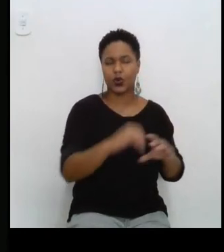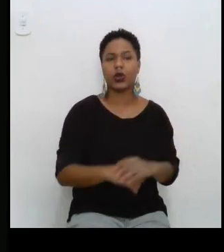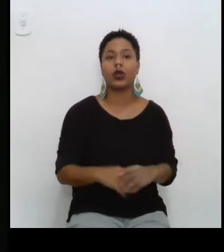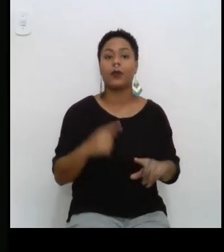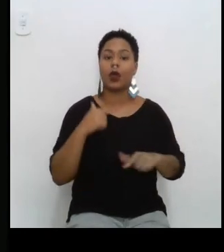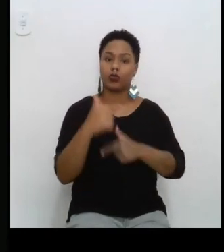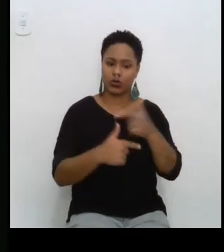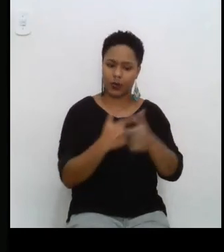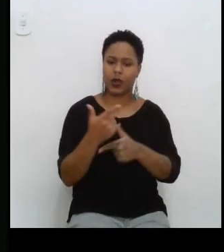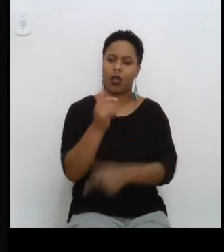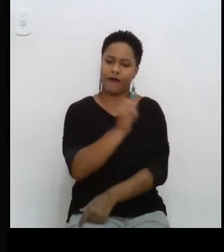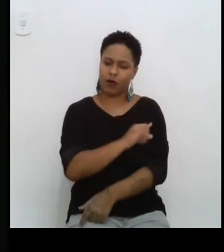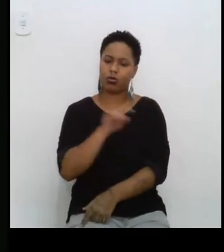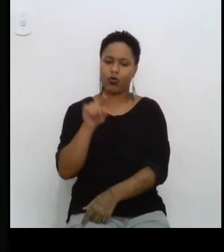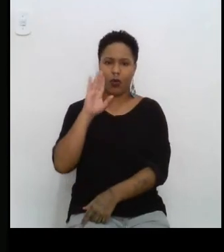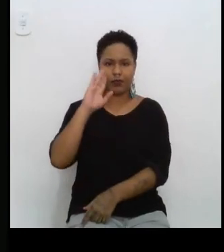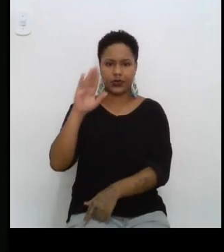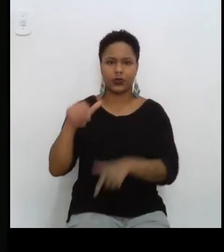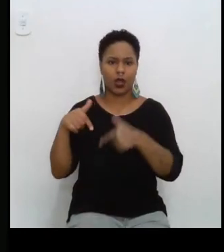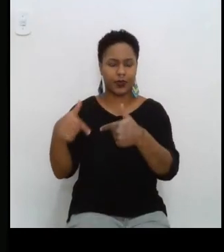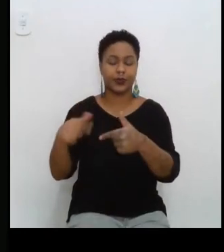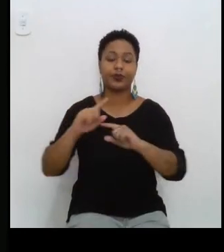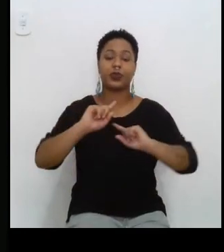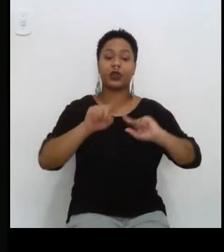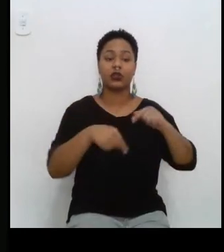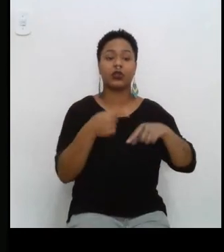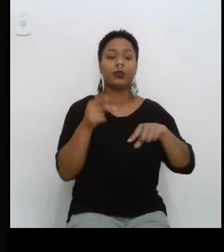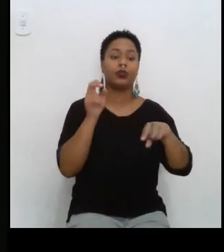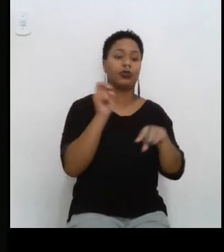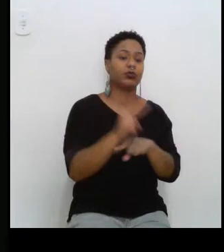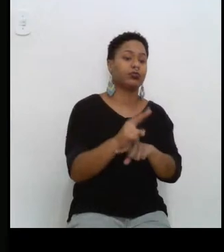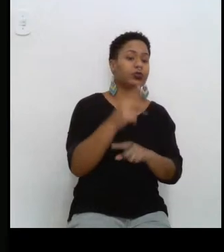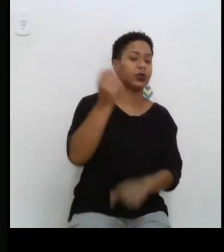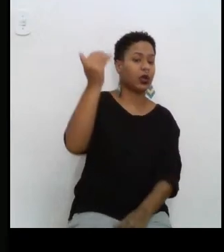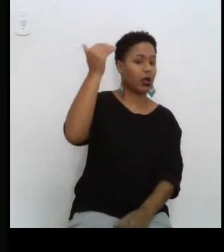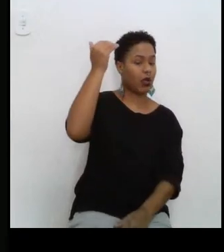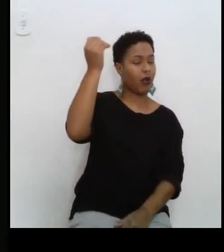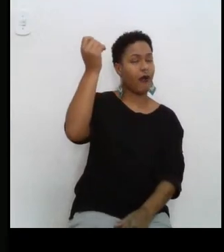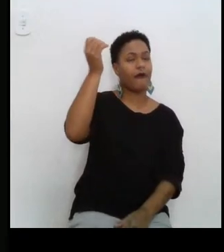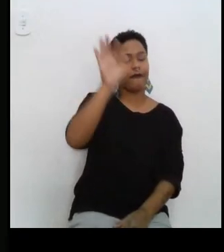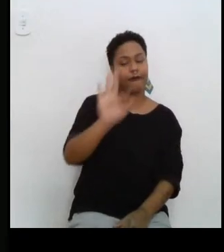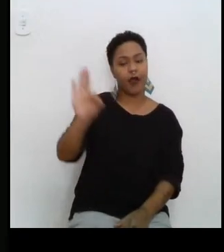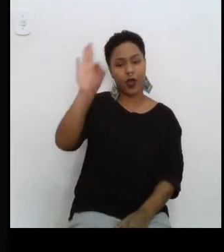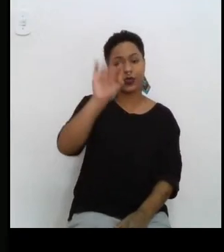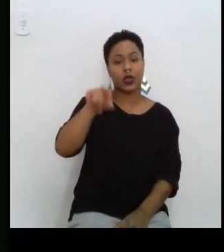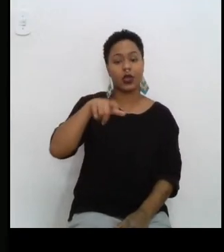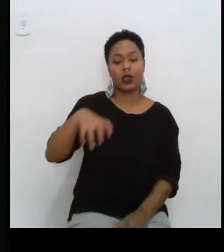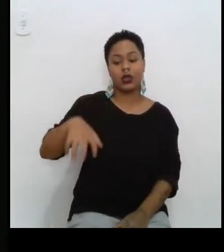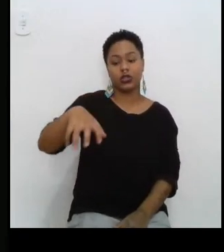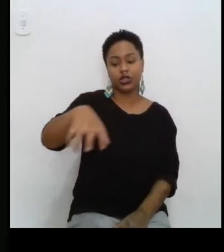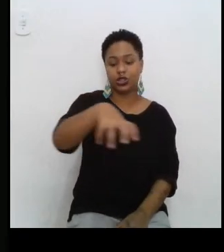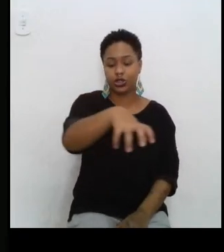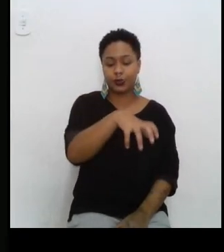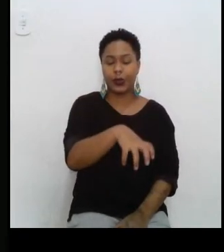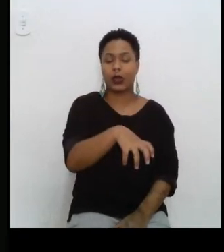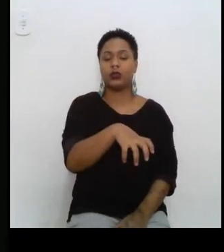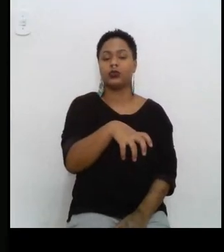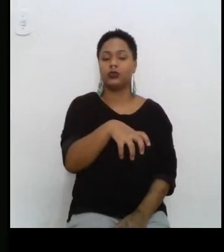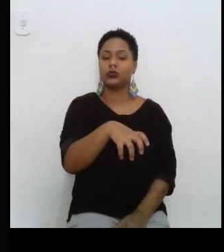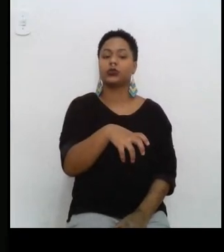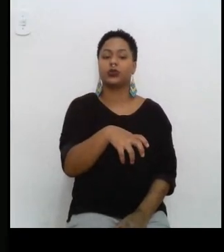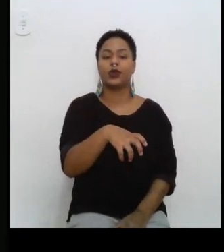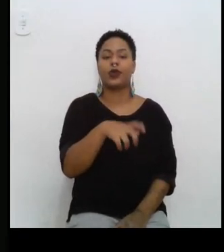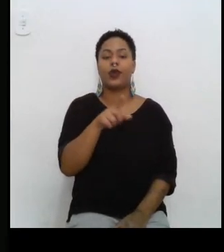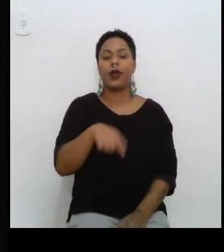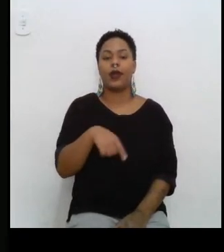bastante no Rio e depois com a entrada na academia e esse espaço sempre foram espaços pelo esses passos